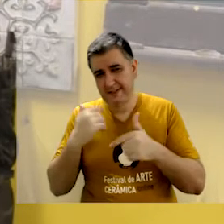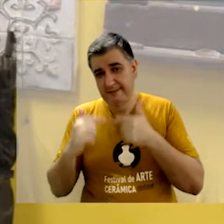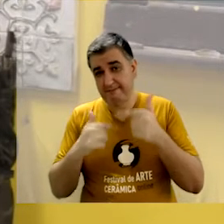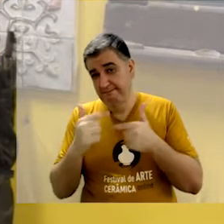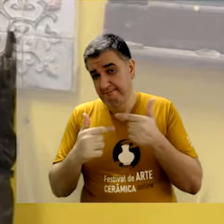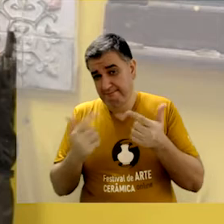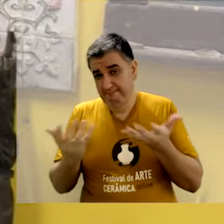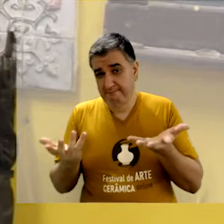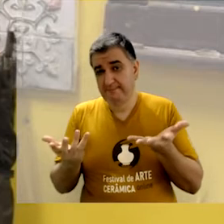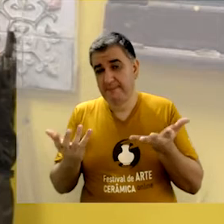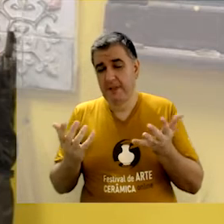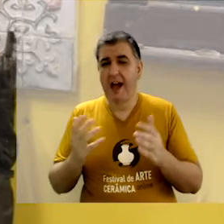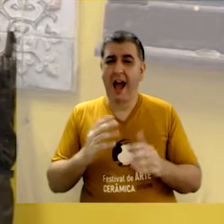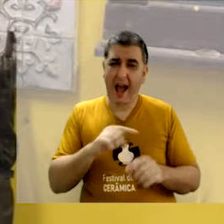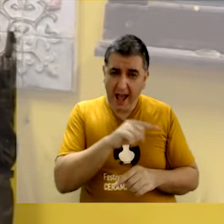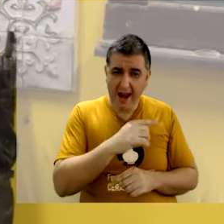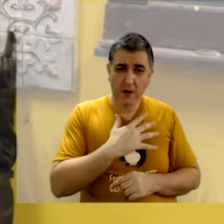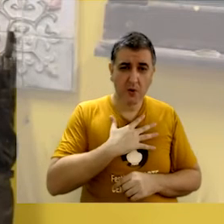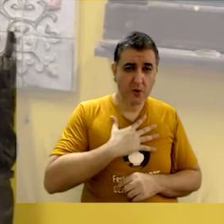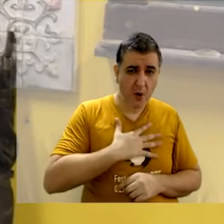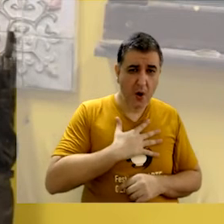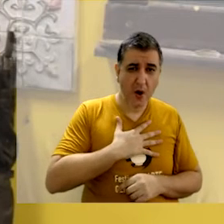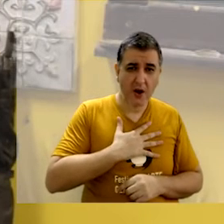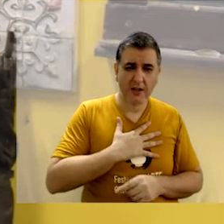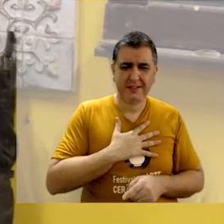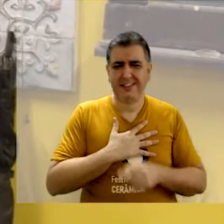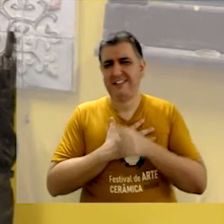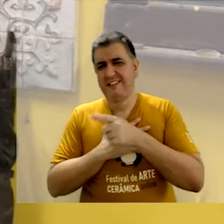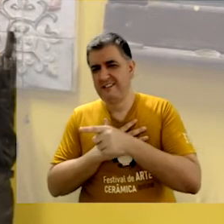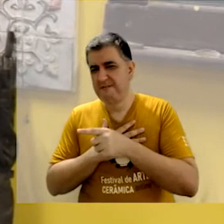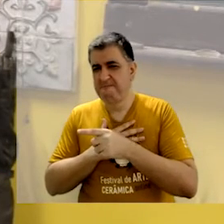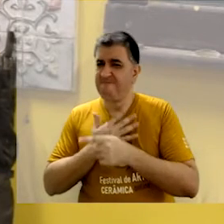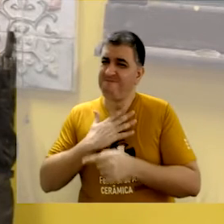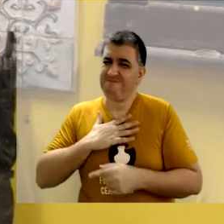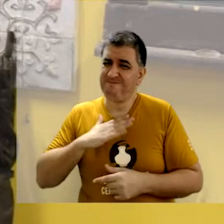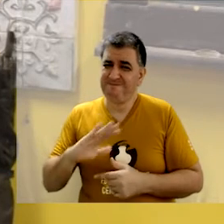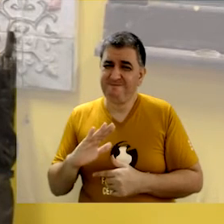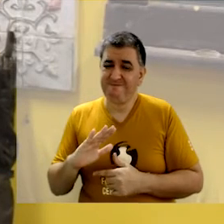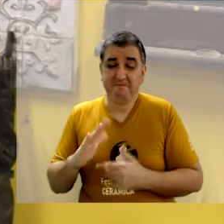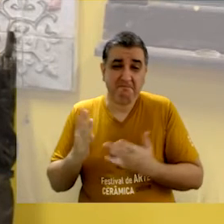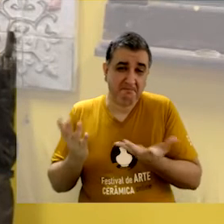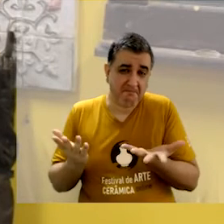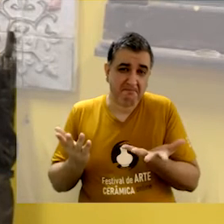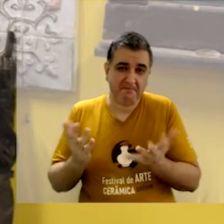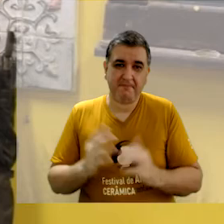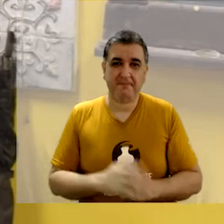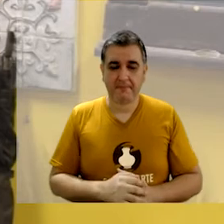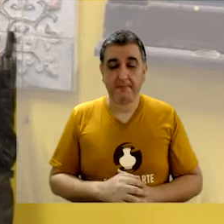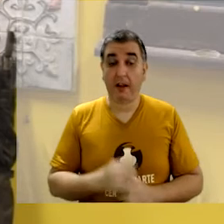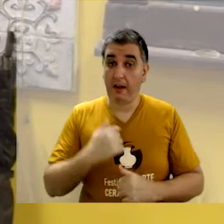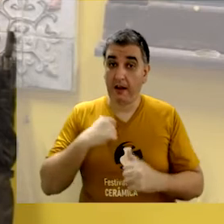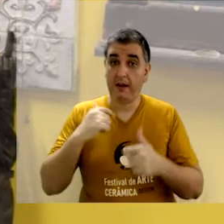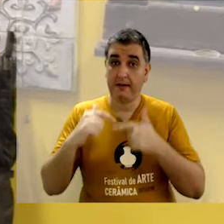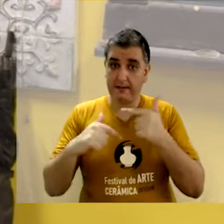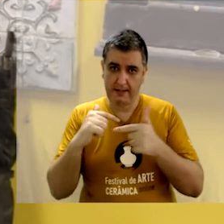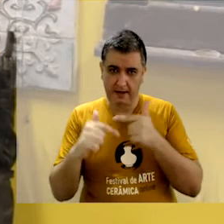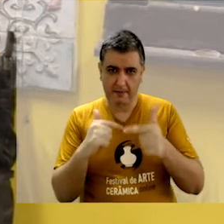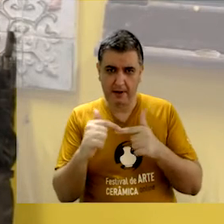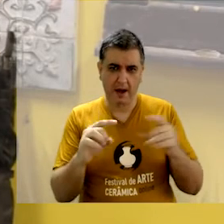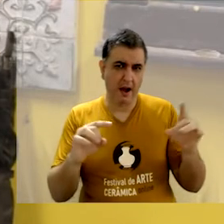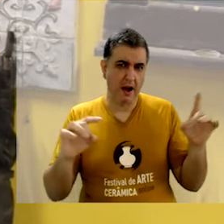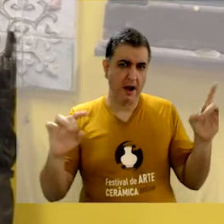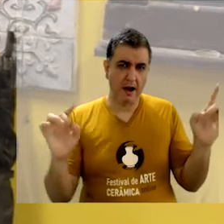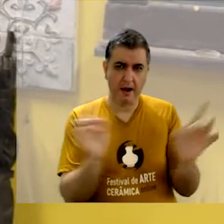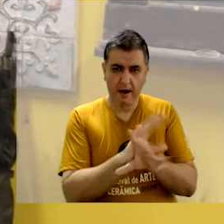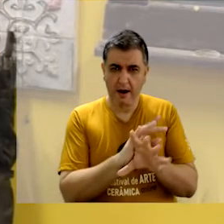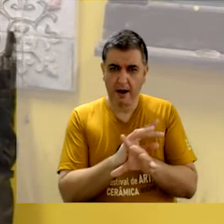sentir à vontade com minhas possibilidades. Eu até posso dizer que eu não tenho um produto acabado em lugar nenhum. Mas assim, para que eu quero ter